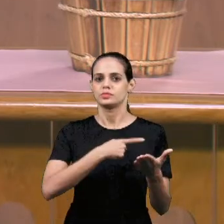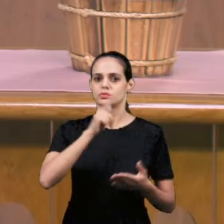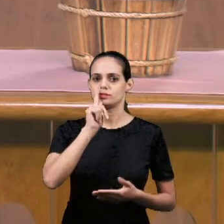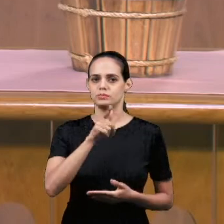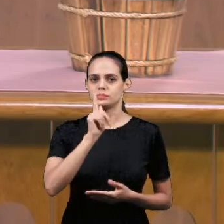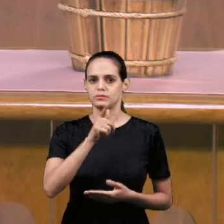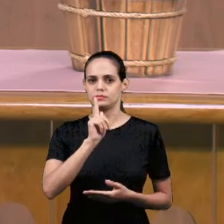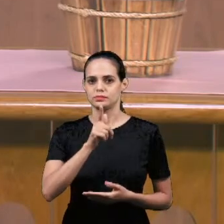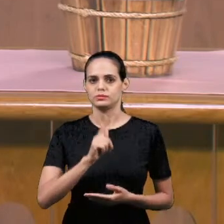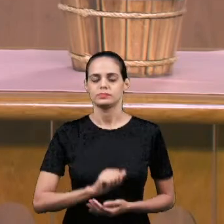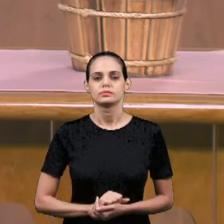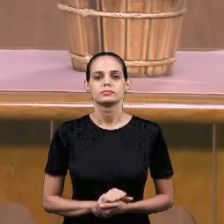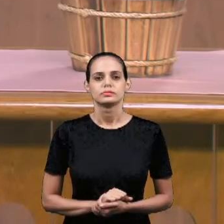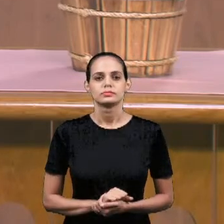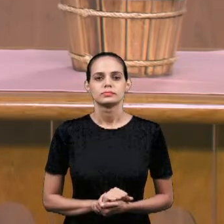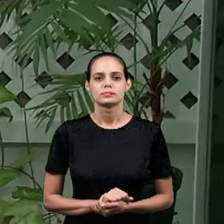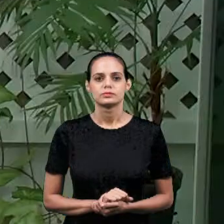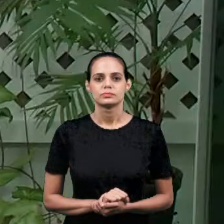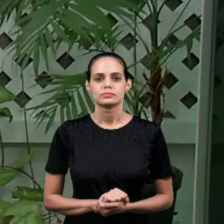Gueiros.